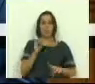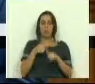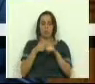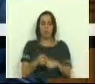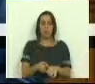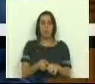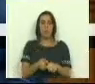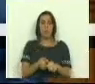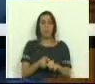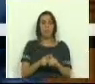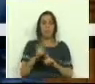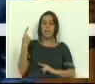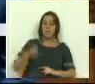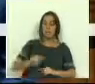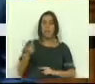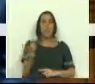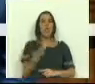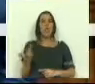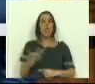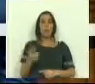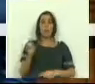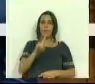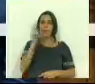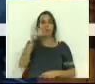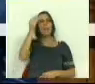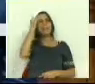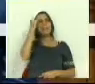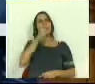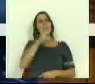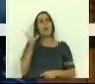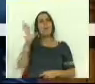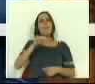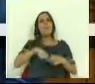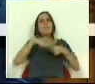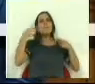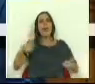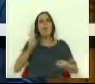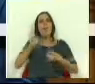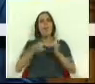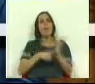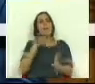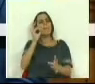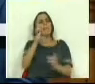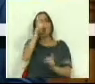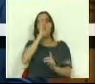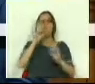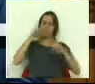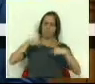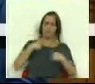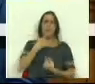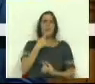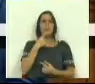cumprimento das imposições da Troika. E a questão é saber quanto mais tempo ainda é necessário para o Governo perceber